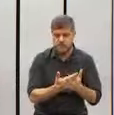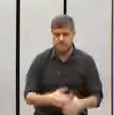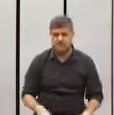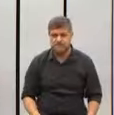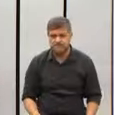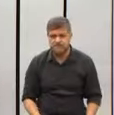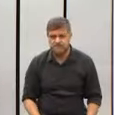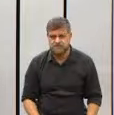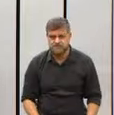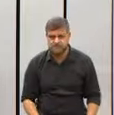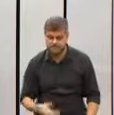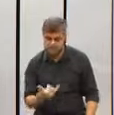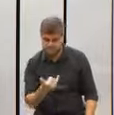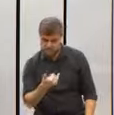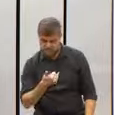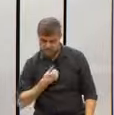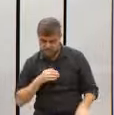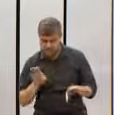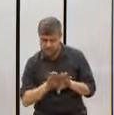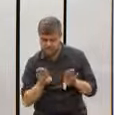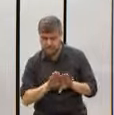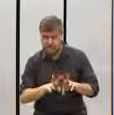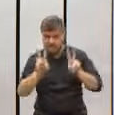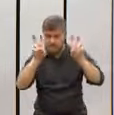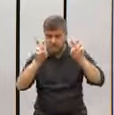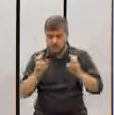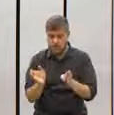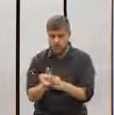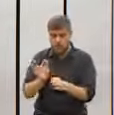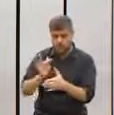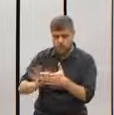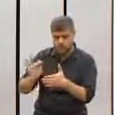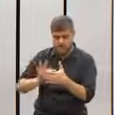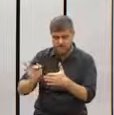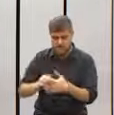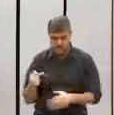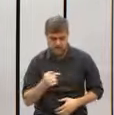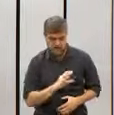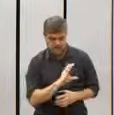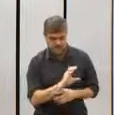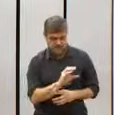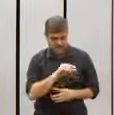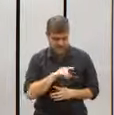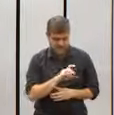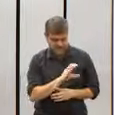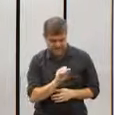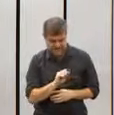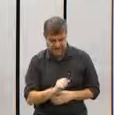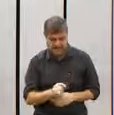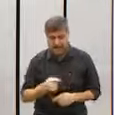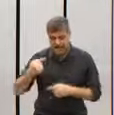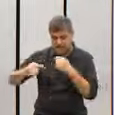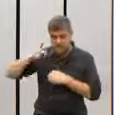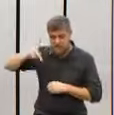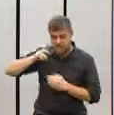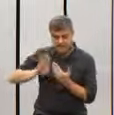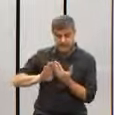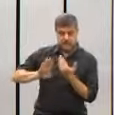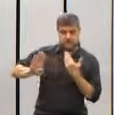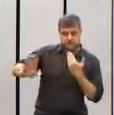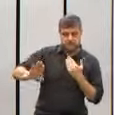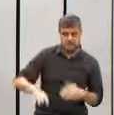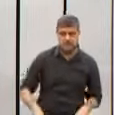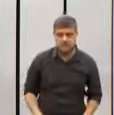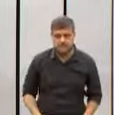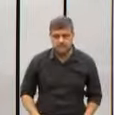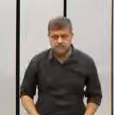Vereador, o senhor falou, inclusive, que essa questão do Conselho Tutelar, do CMDCA, eles devem ser bem à parte das questões políticas.